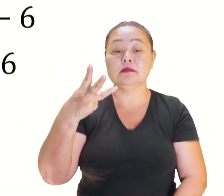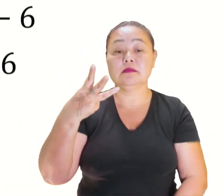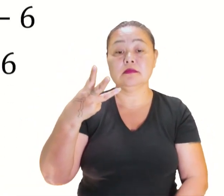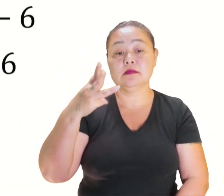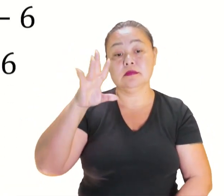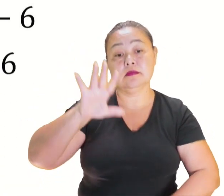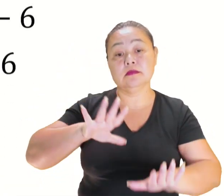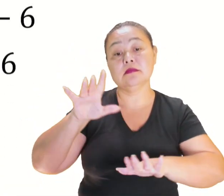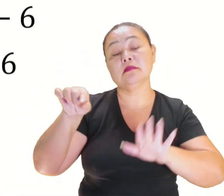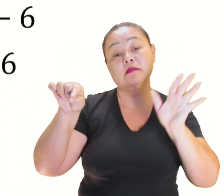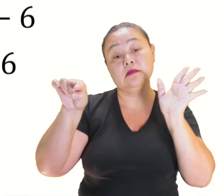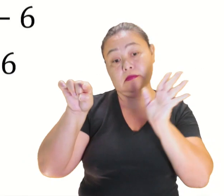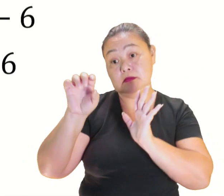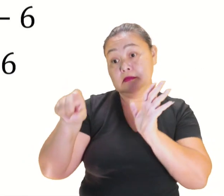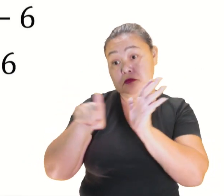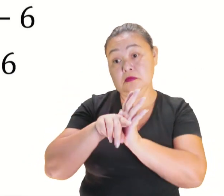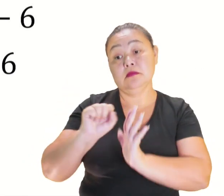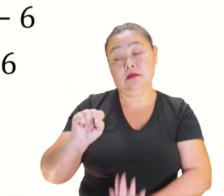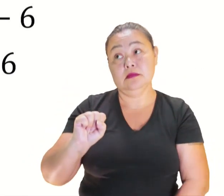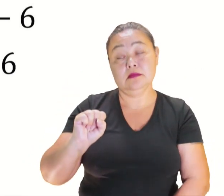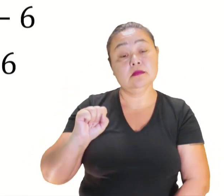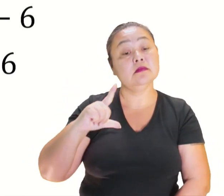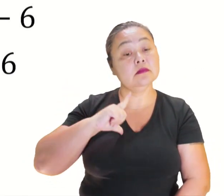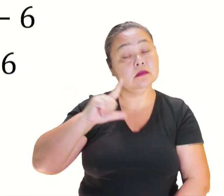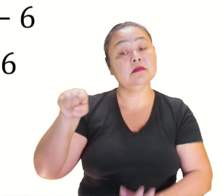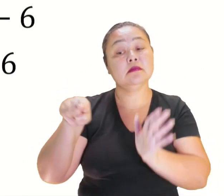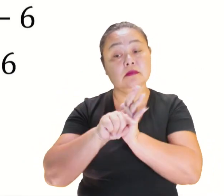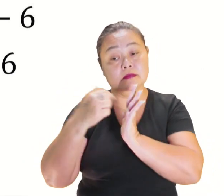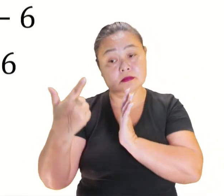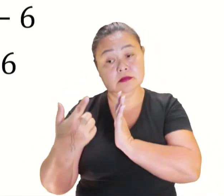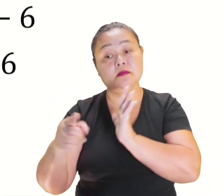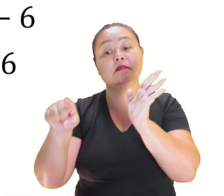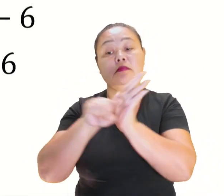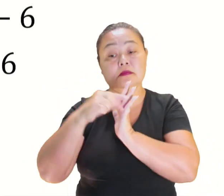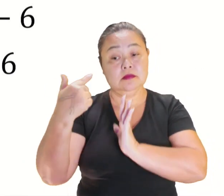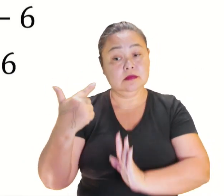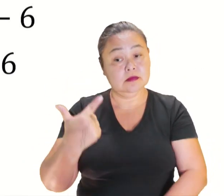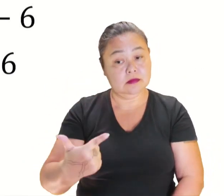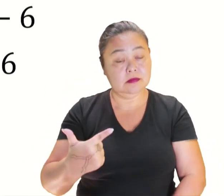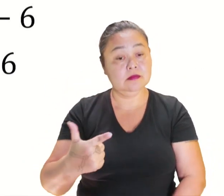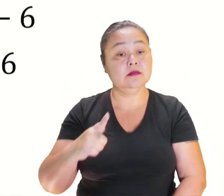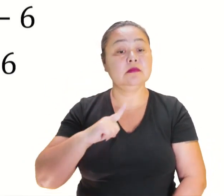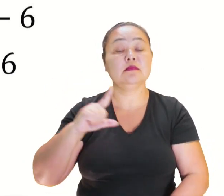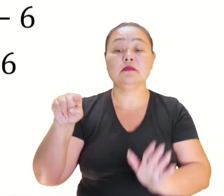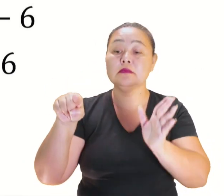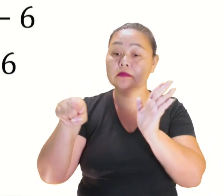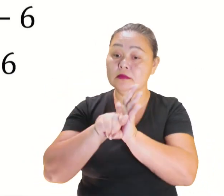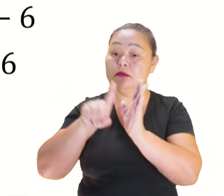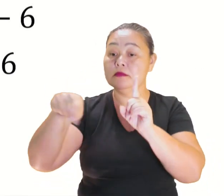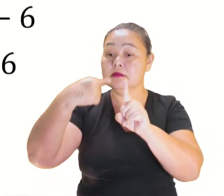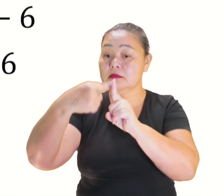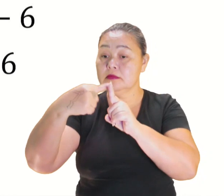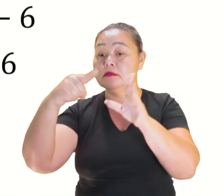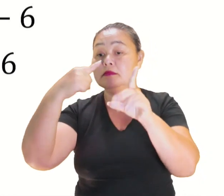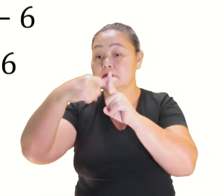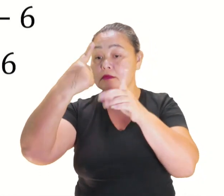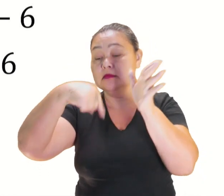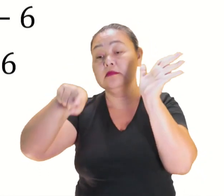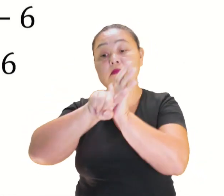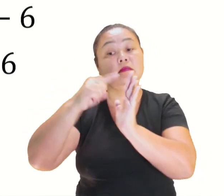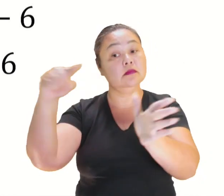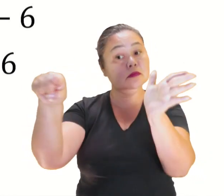Acho que vai dar menos 8. Menos 8, que é menos 2 vezes menos 2 vezes menos 2. Menos com menos mais, e mais